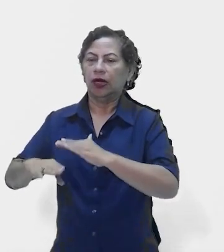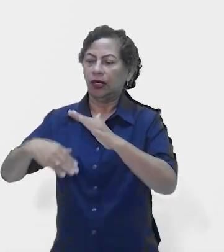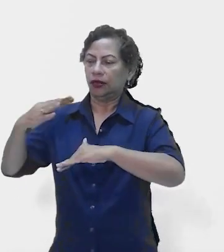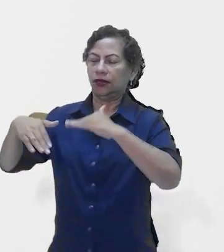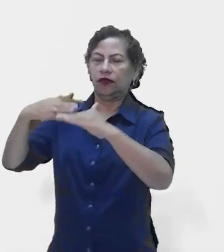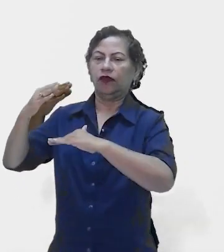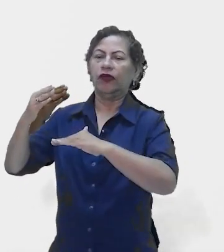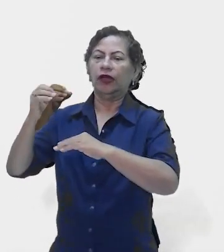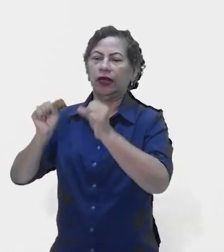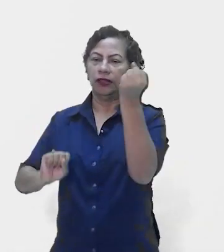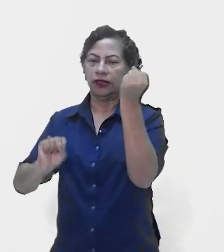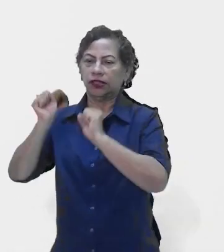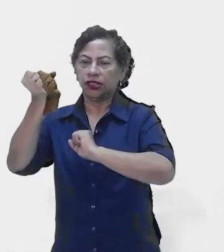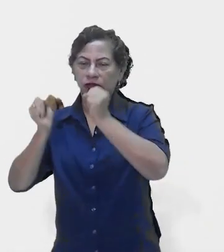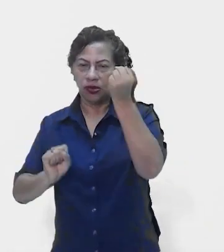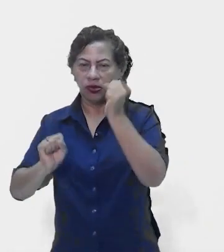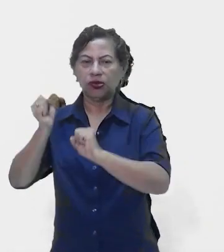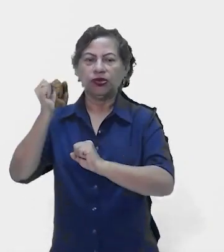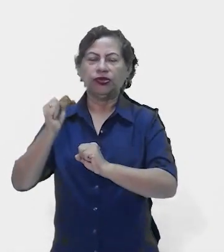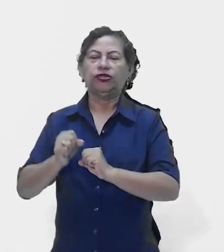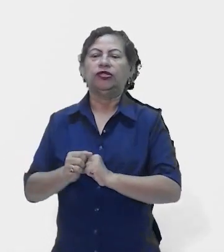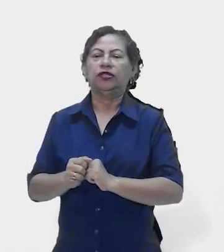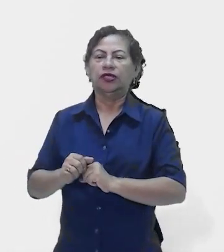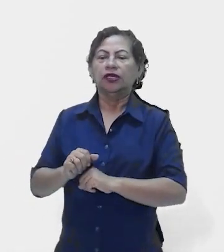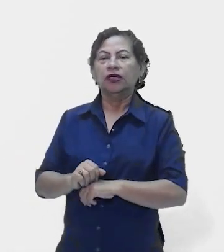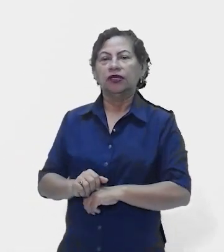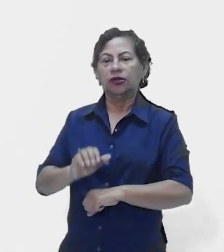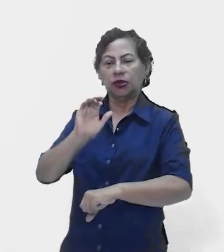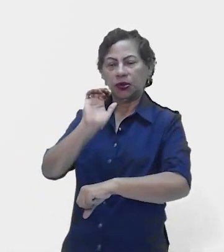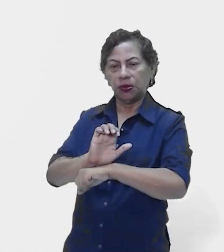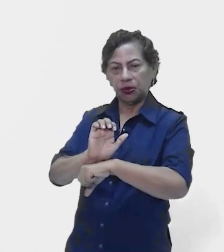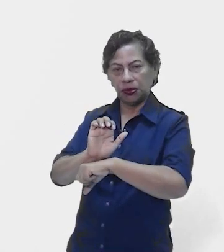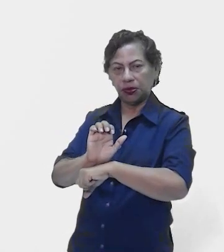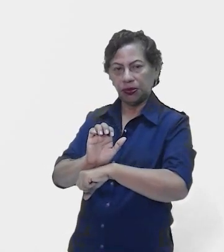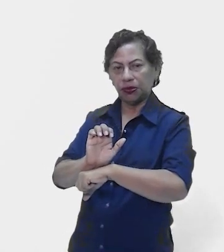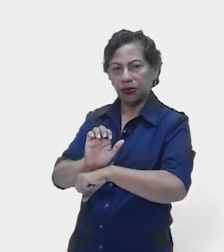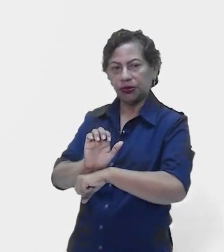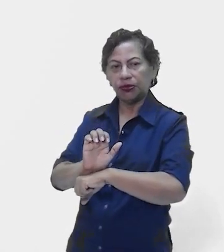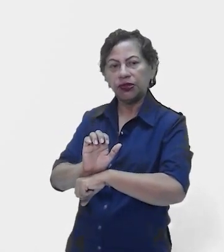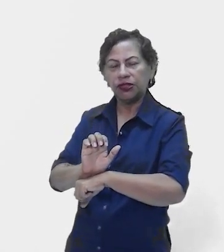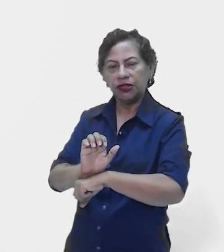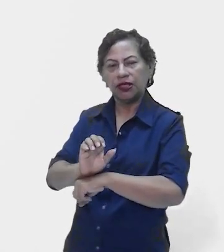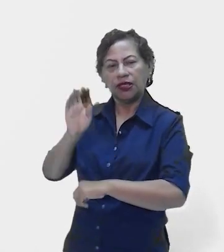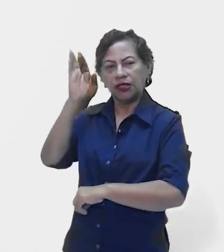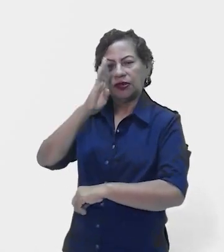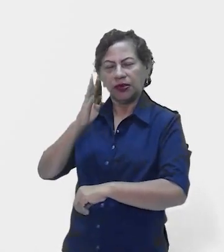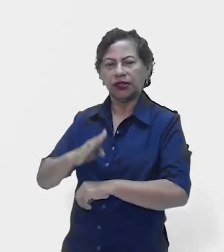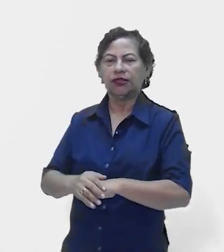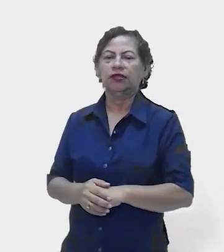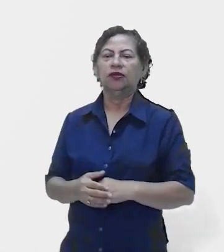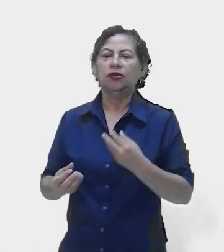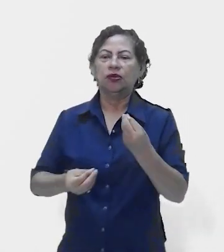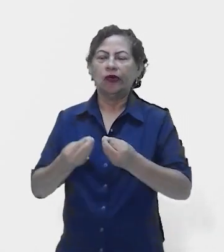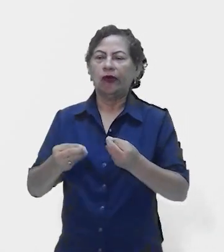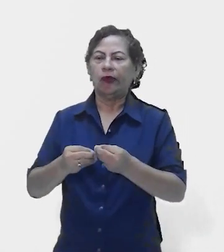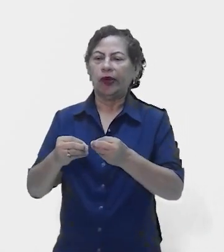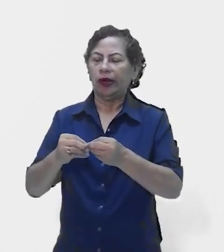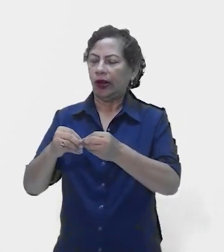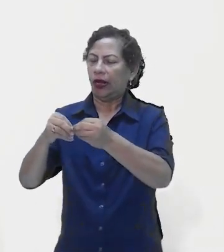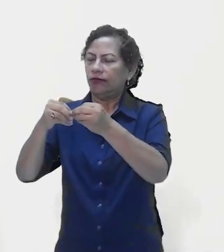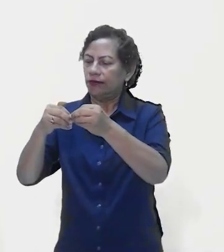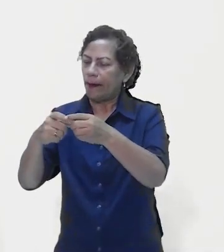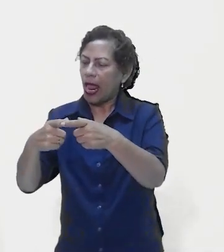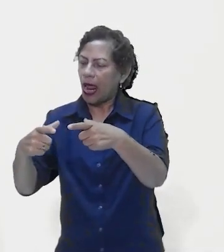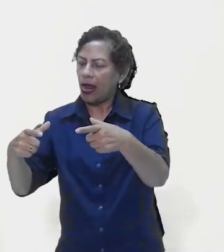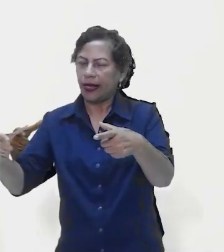gráficozinho para eu mostrar para vocês como se deu a questão da expansão urbana no país. E eu